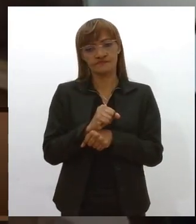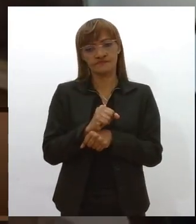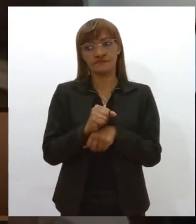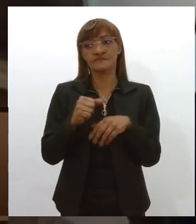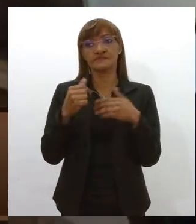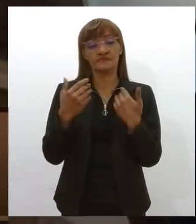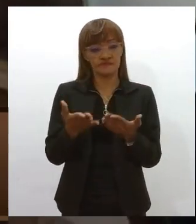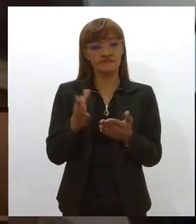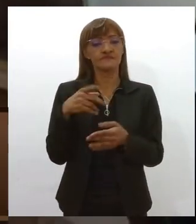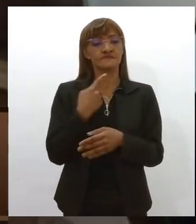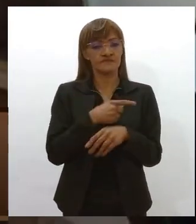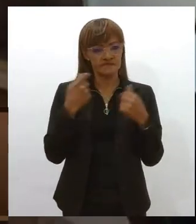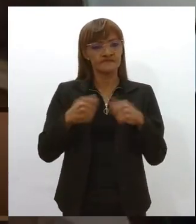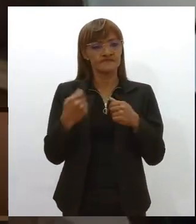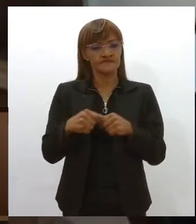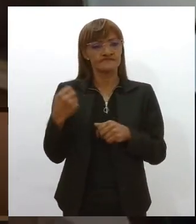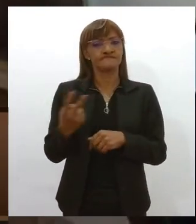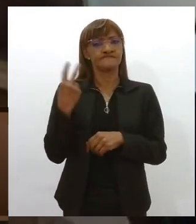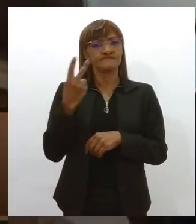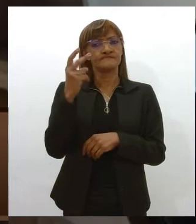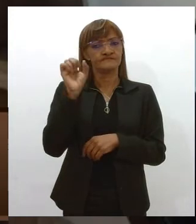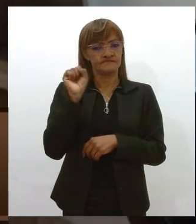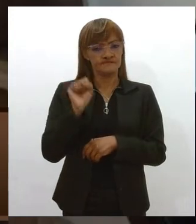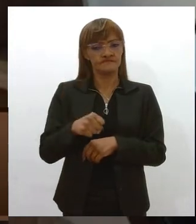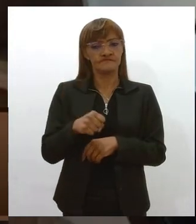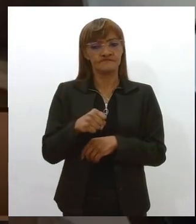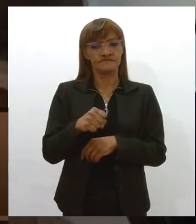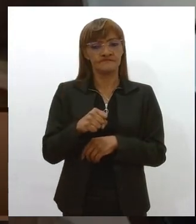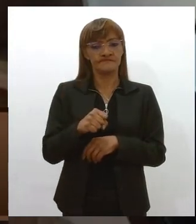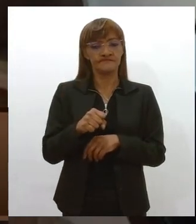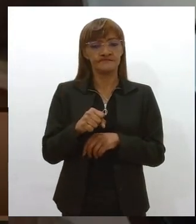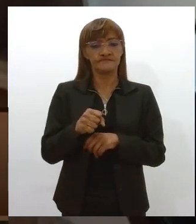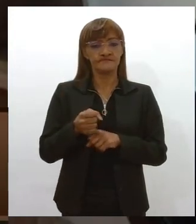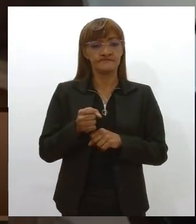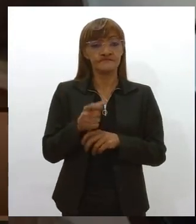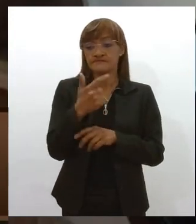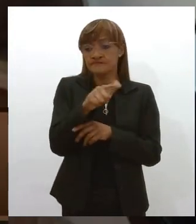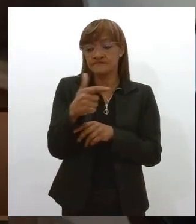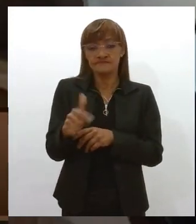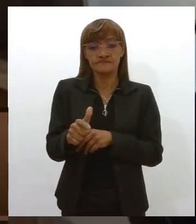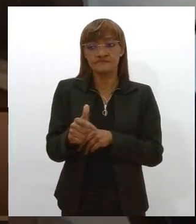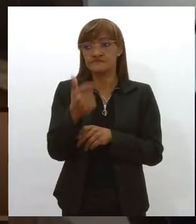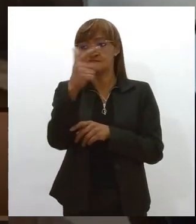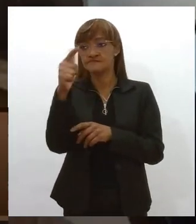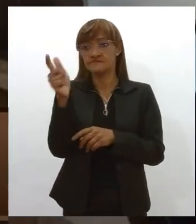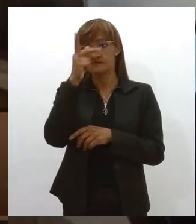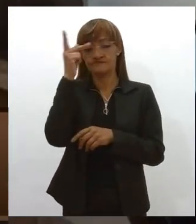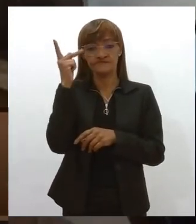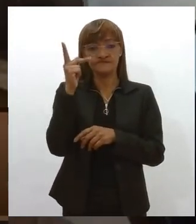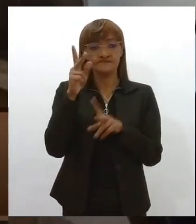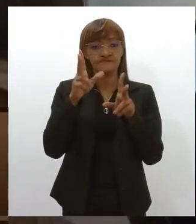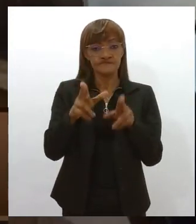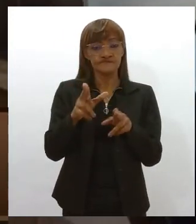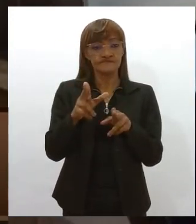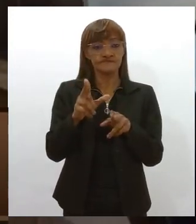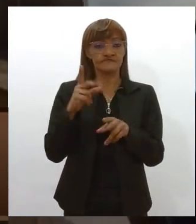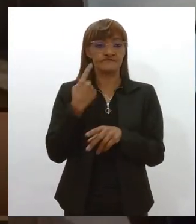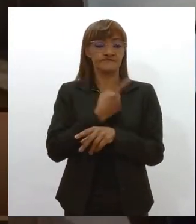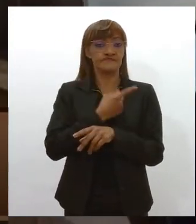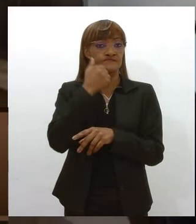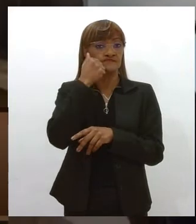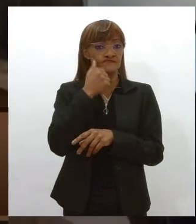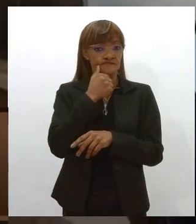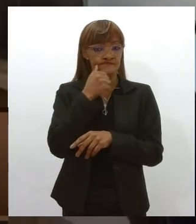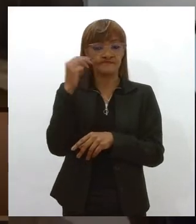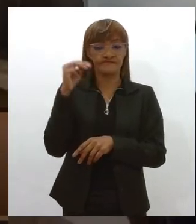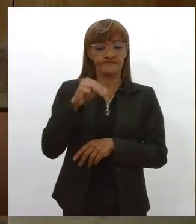precisa ter mais voz, a gente precisa ter mais vez. E não tem ninguém melhor que para falar por uma mulher e por uma mãe do que uma mulher